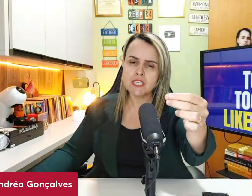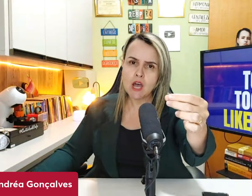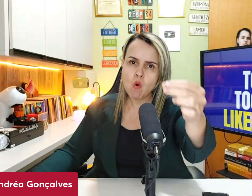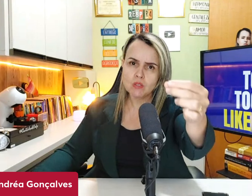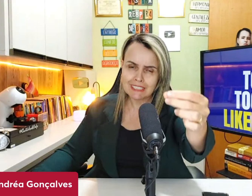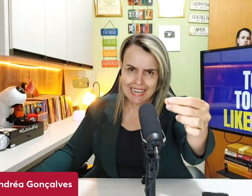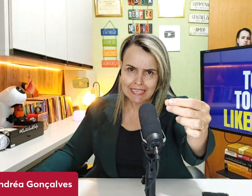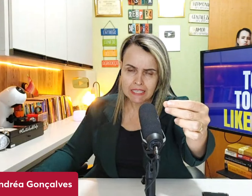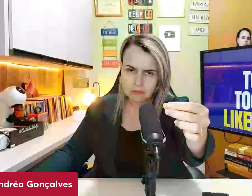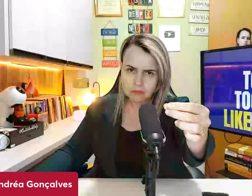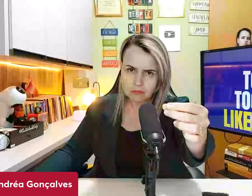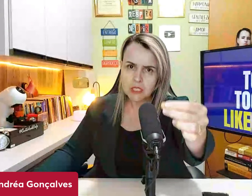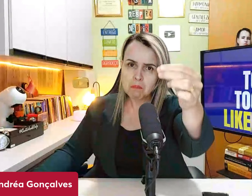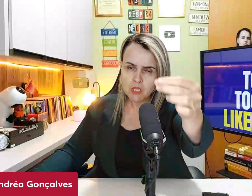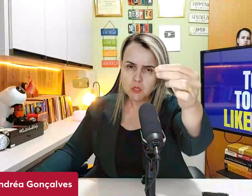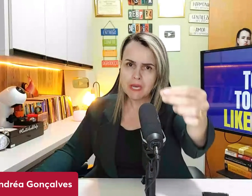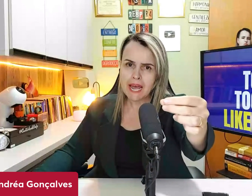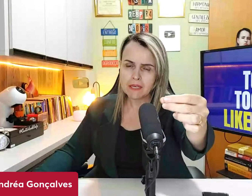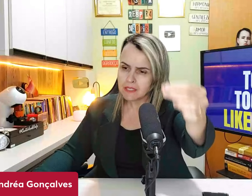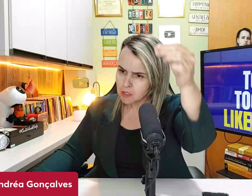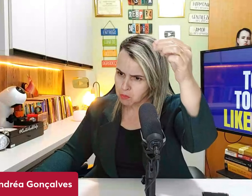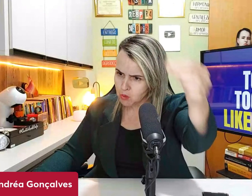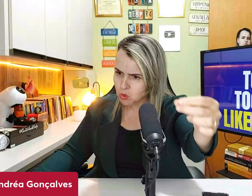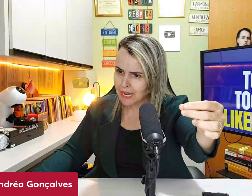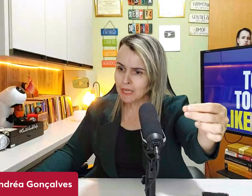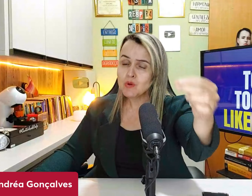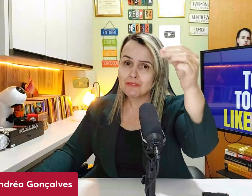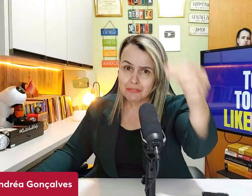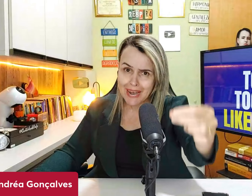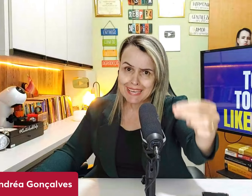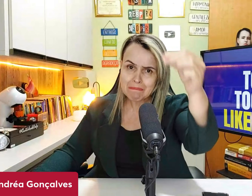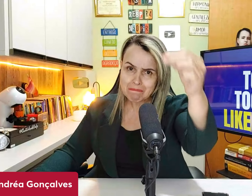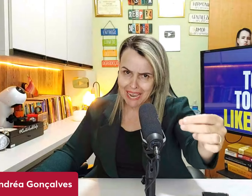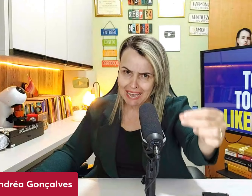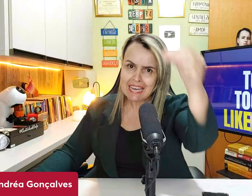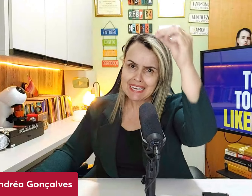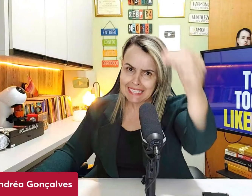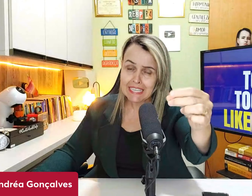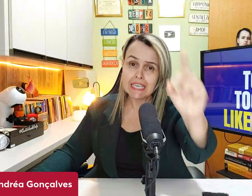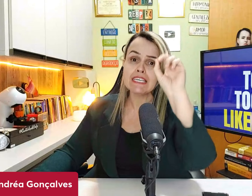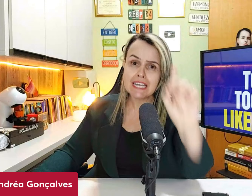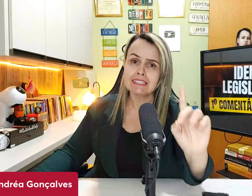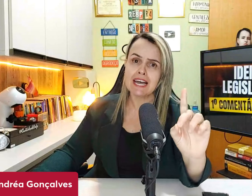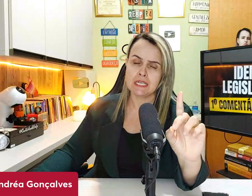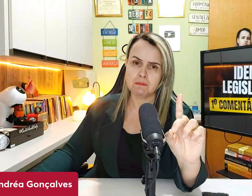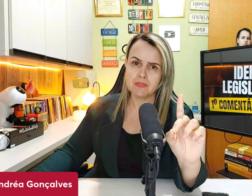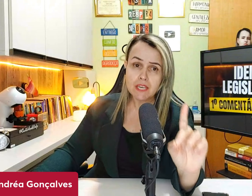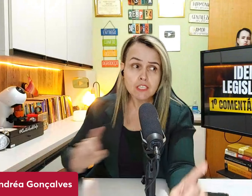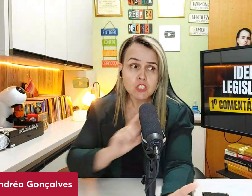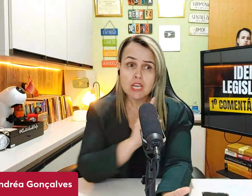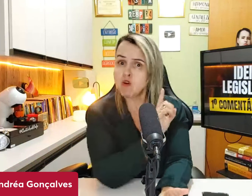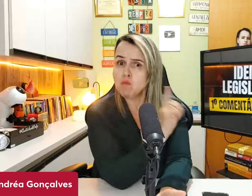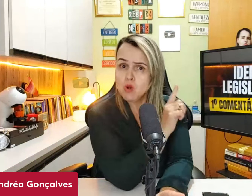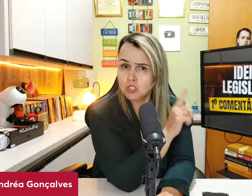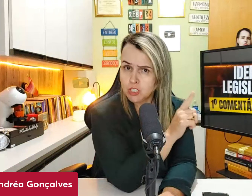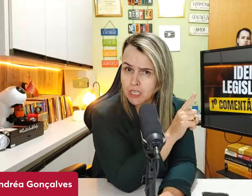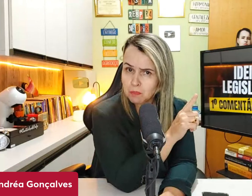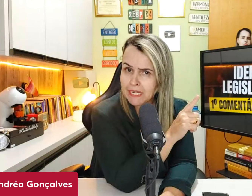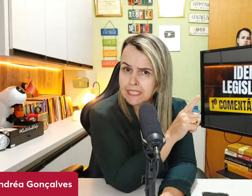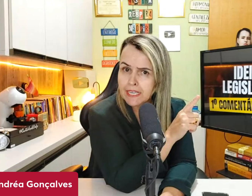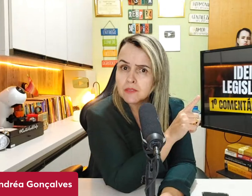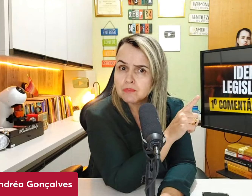Polícia Federal contraataca e pode esperar que bolsonaro vai pra cadeia e Detalhe ele já levou um